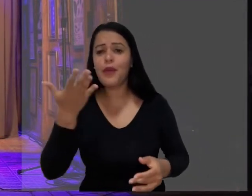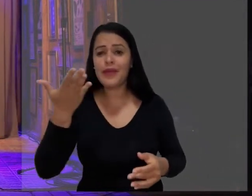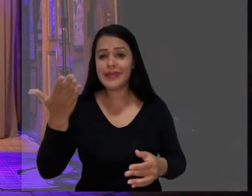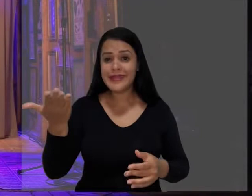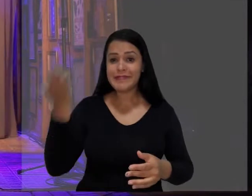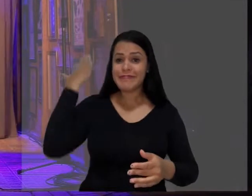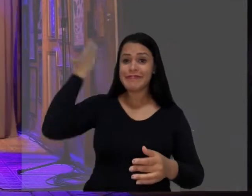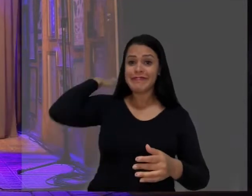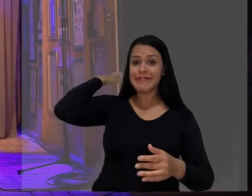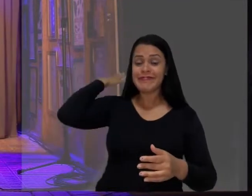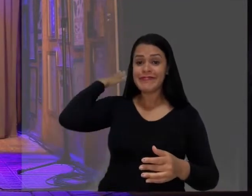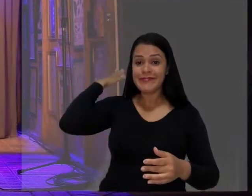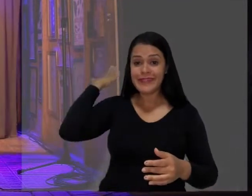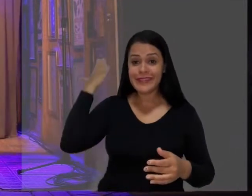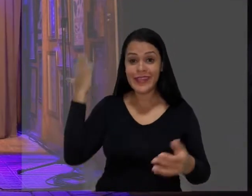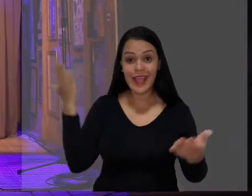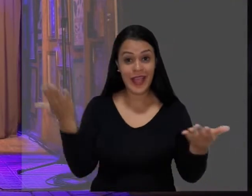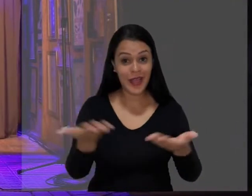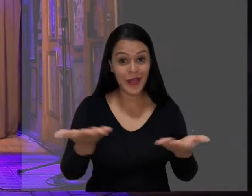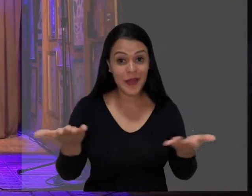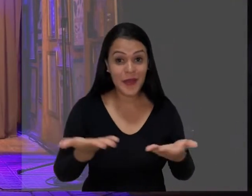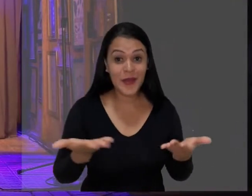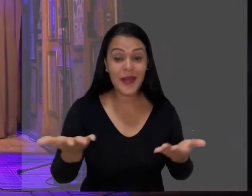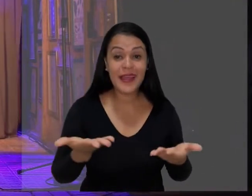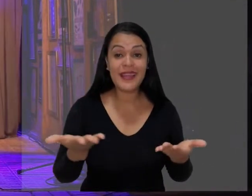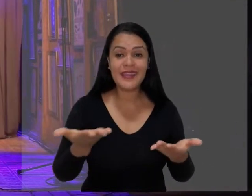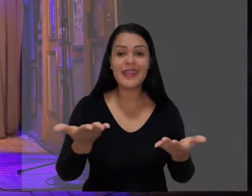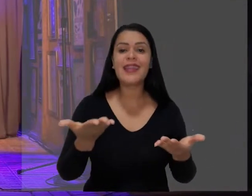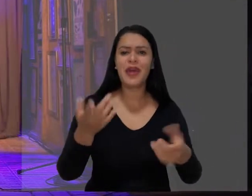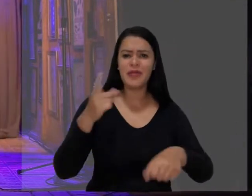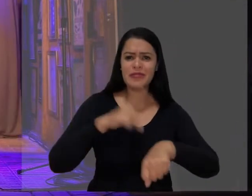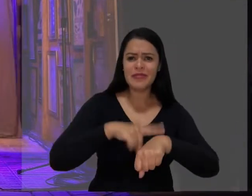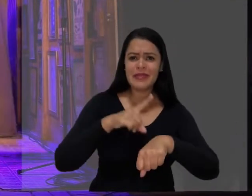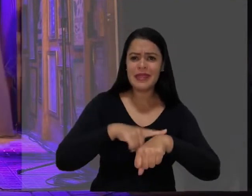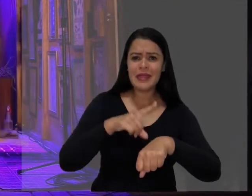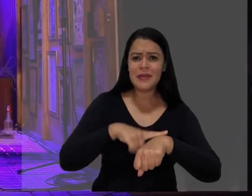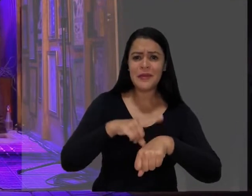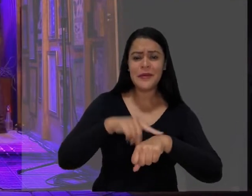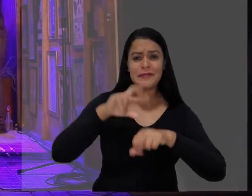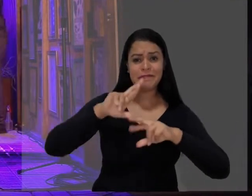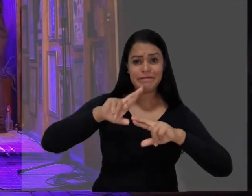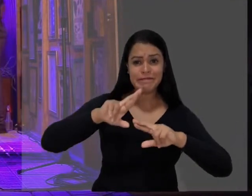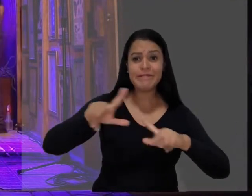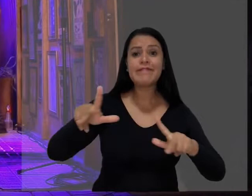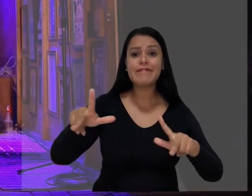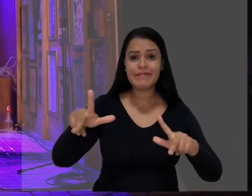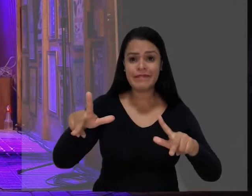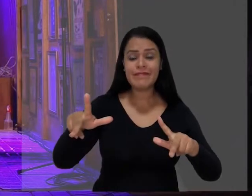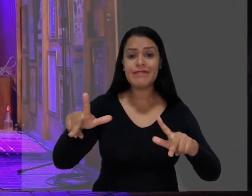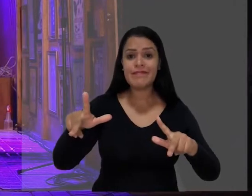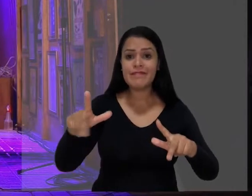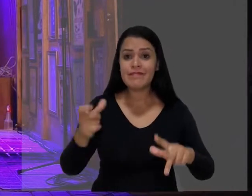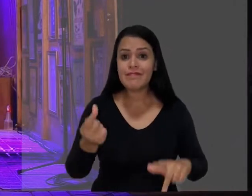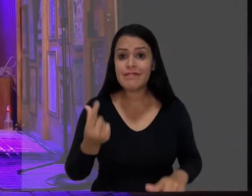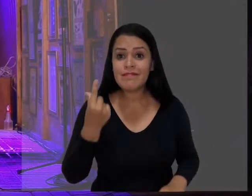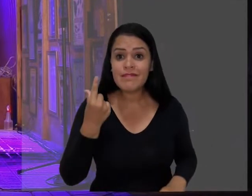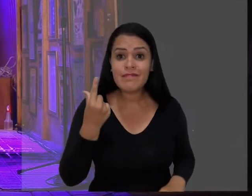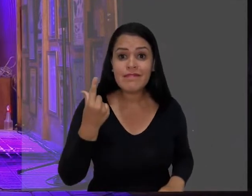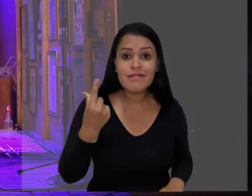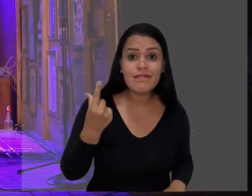passará. Já que nesses dias o tempo parece passar um pouco diferente. Não sei,